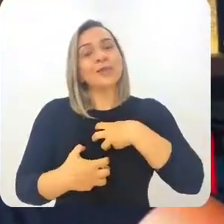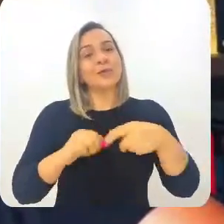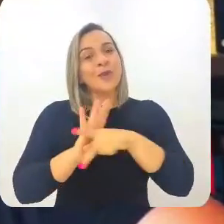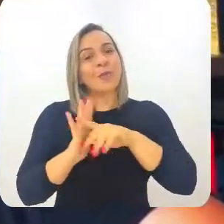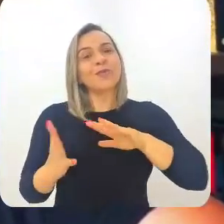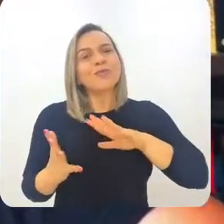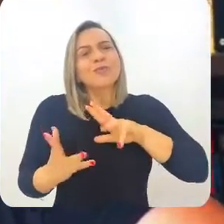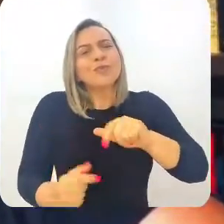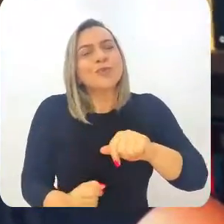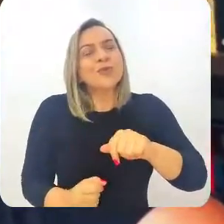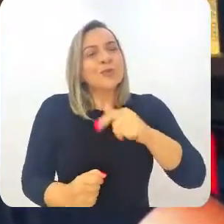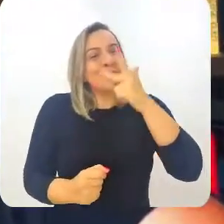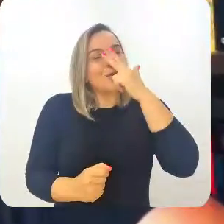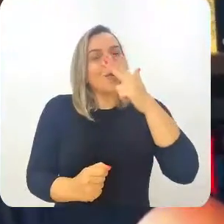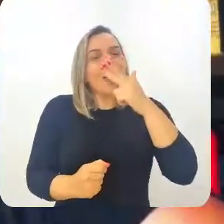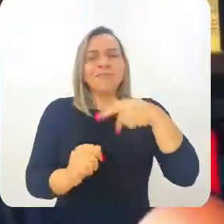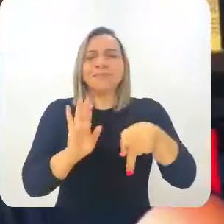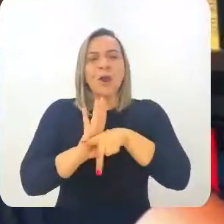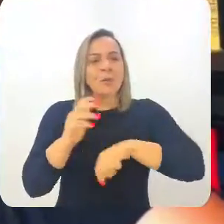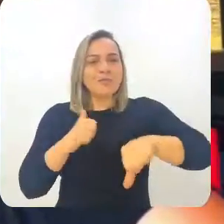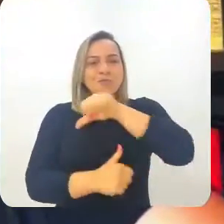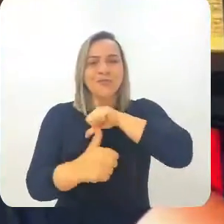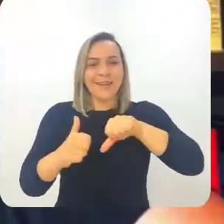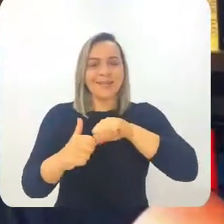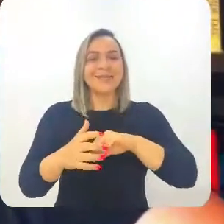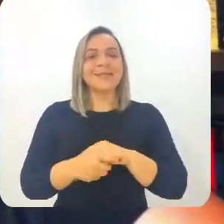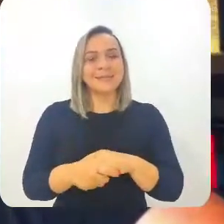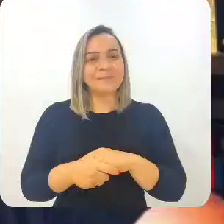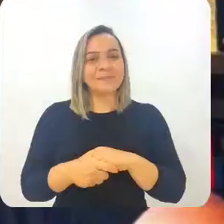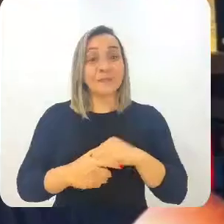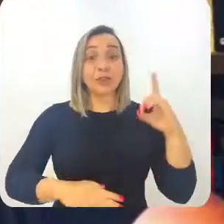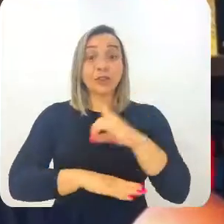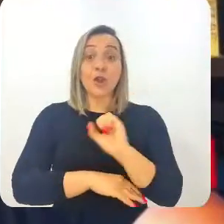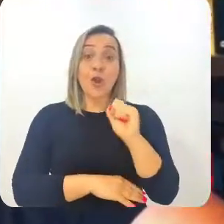de ser mulher e as suas revoluções.